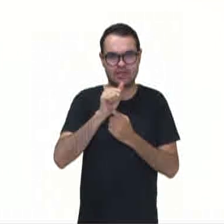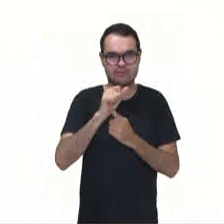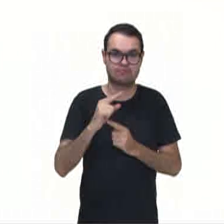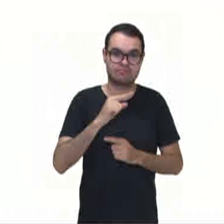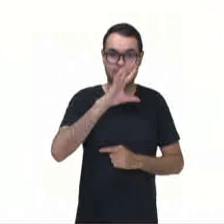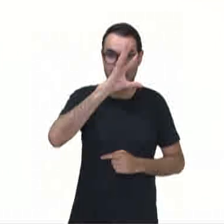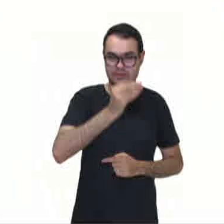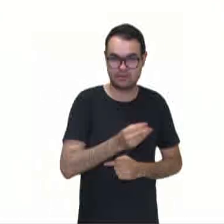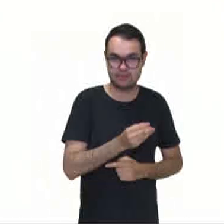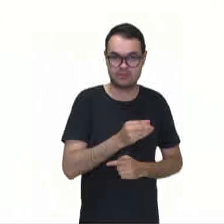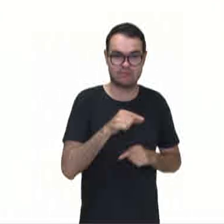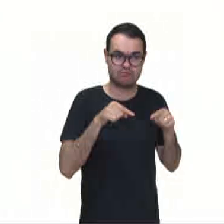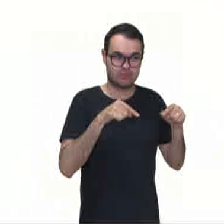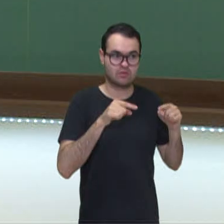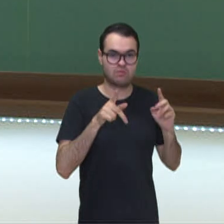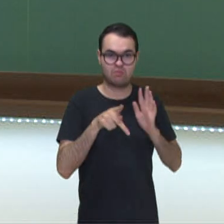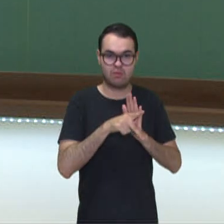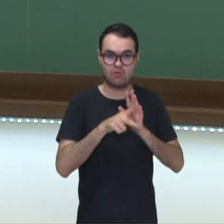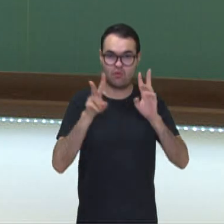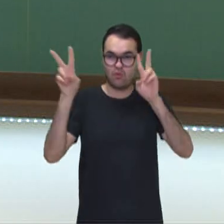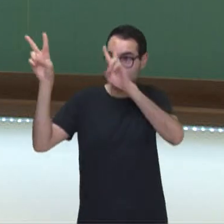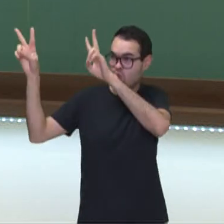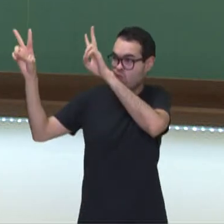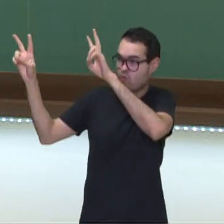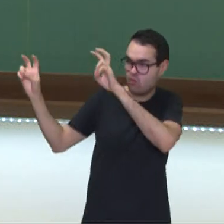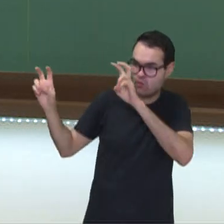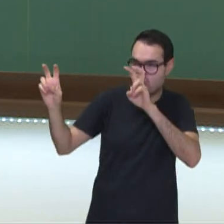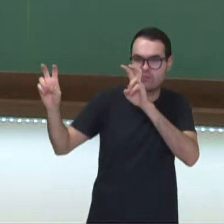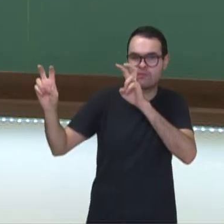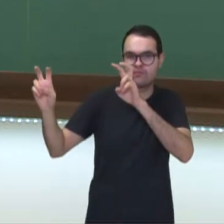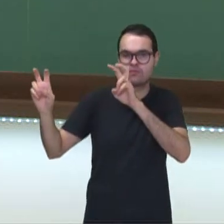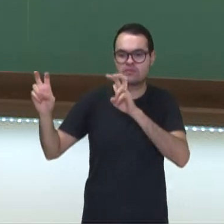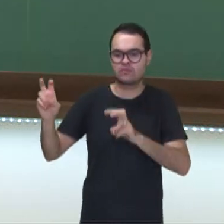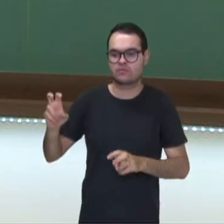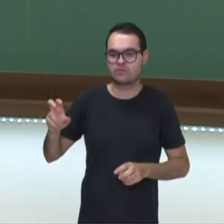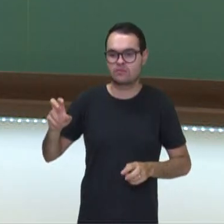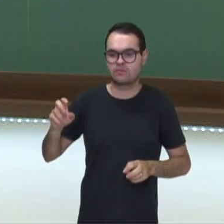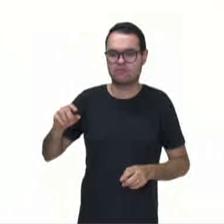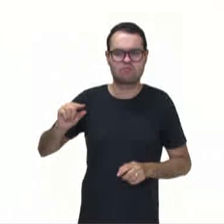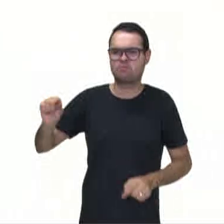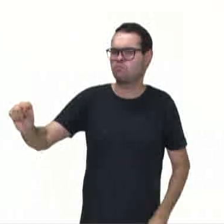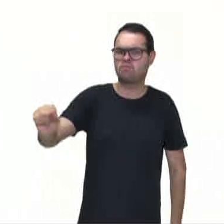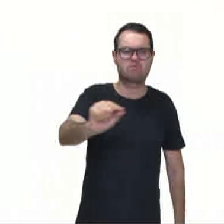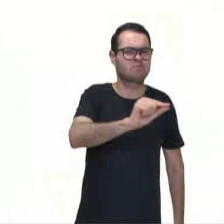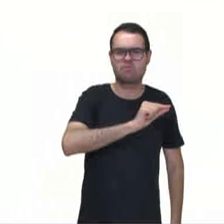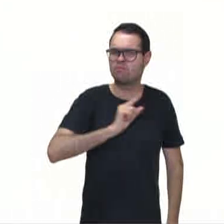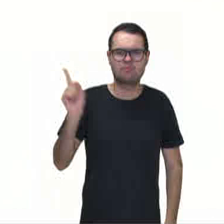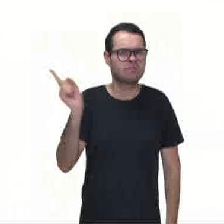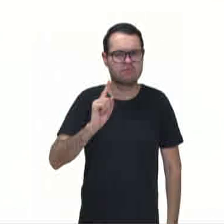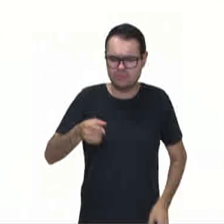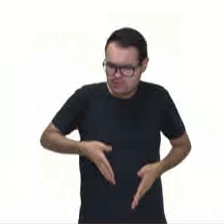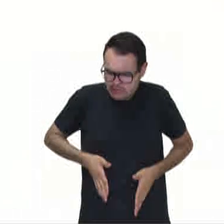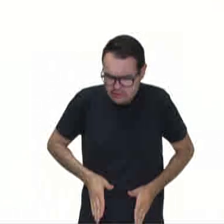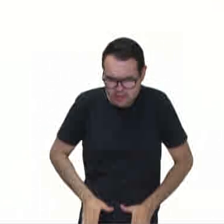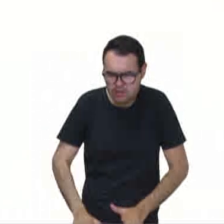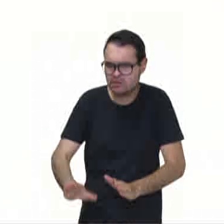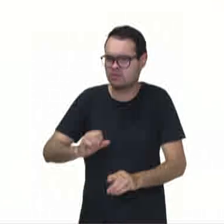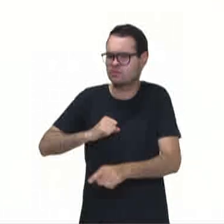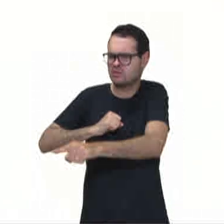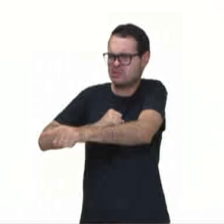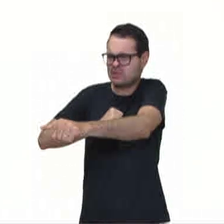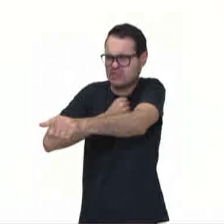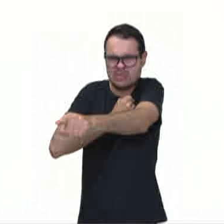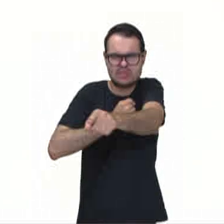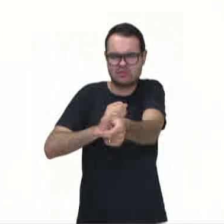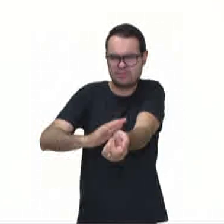outro. Veja o original. Ninguém nasce odiando outra pessoa pela cor de sua pele ou por sua origem